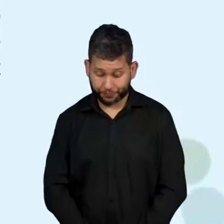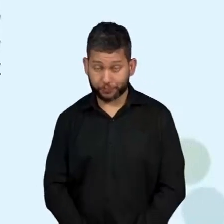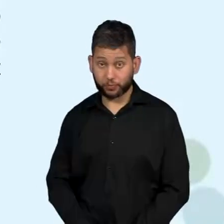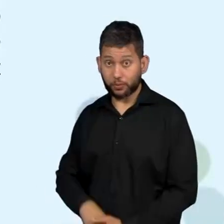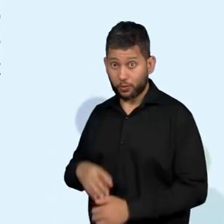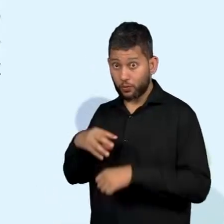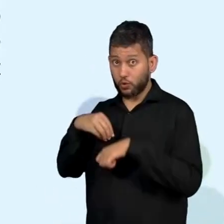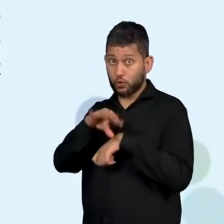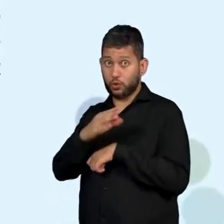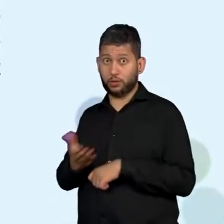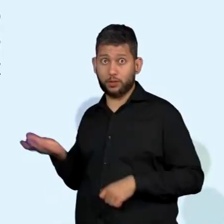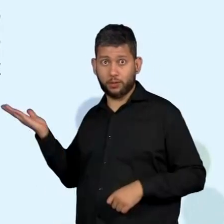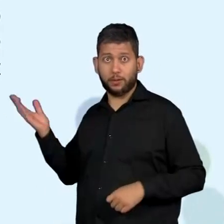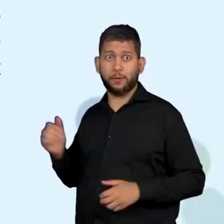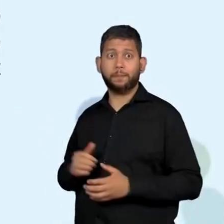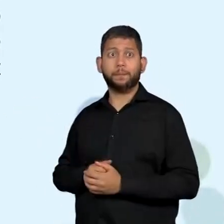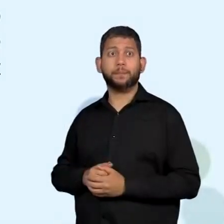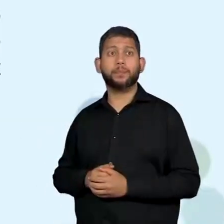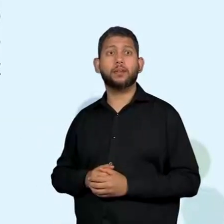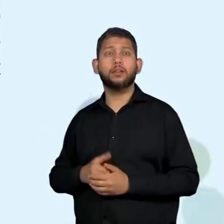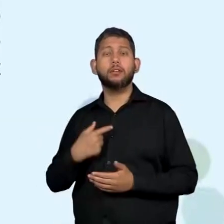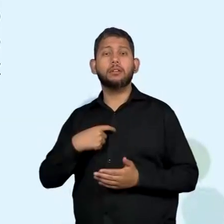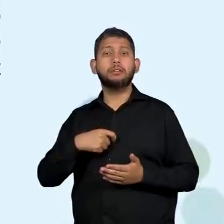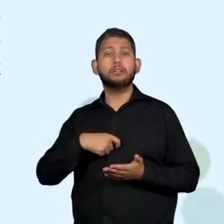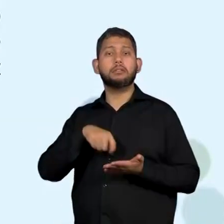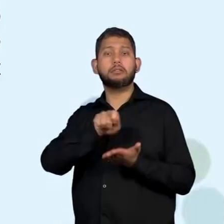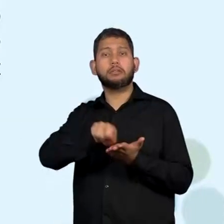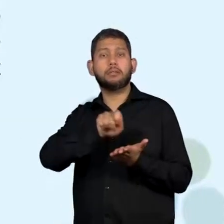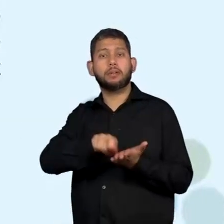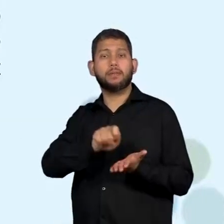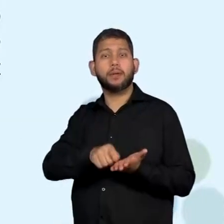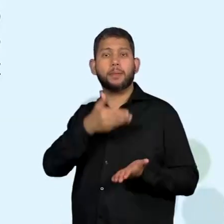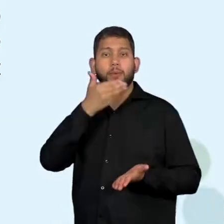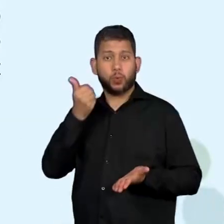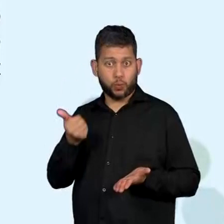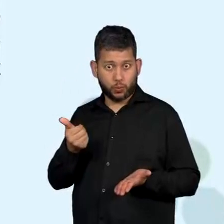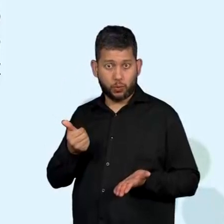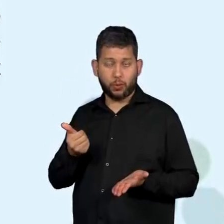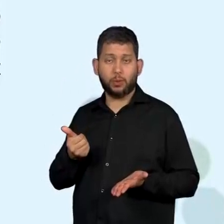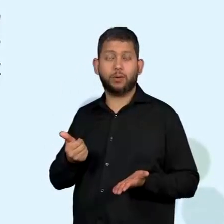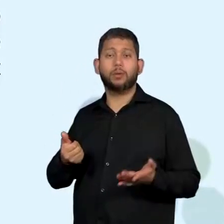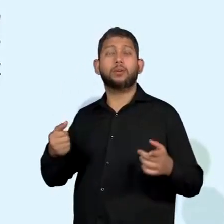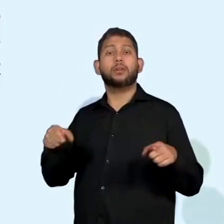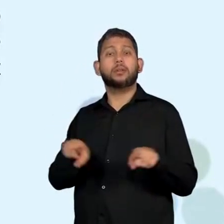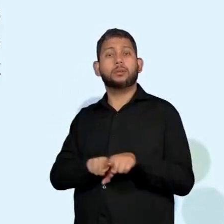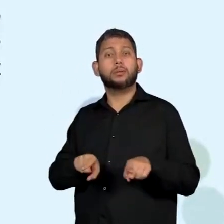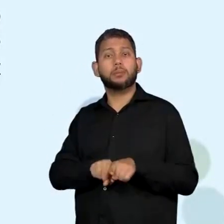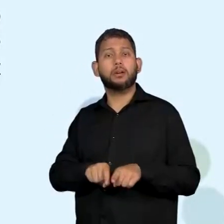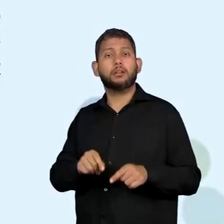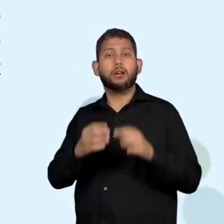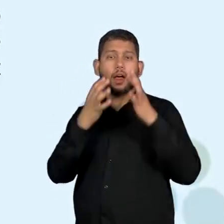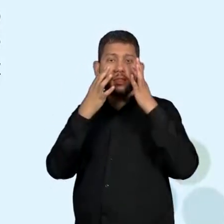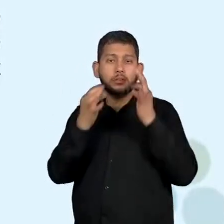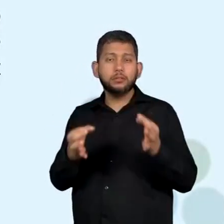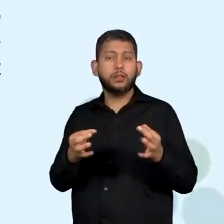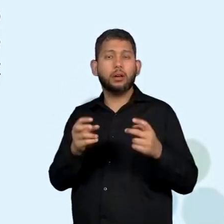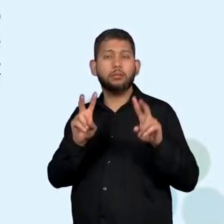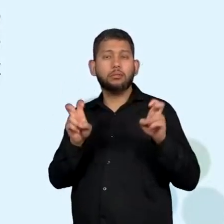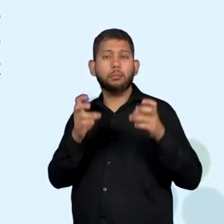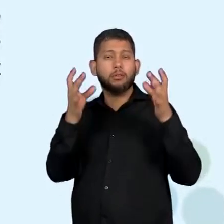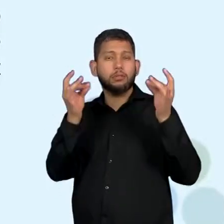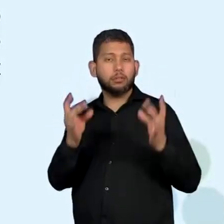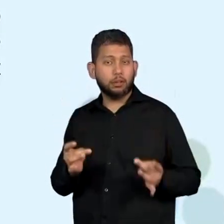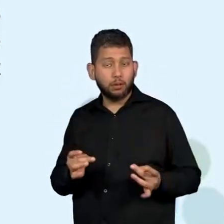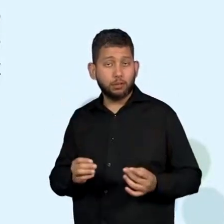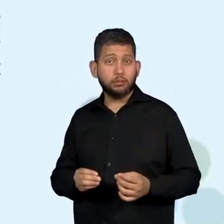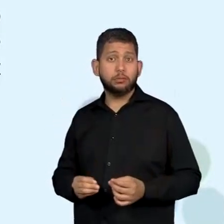Quando a gente fala com relação a escrever melhor e a nos atentarmos a detalhes, foi o que eu acabei de